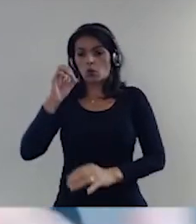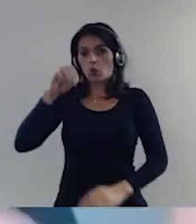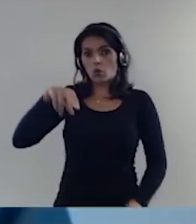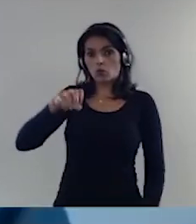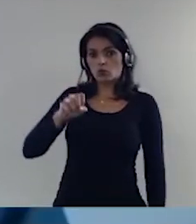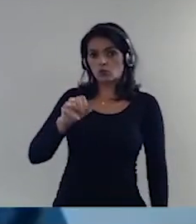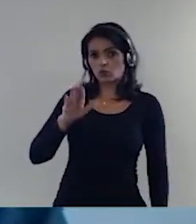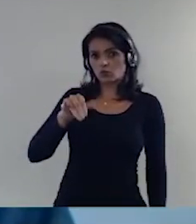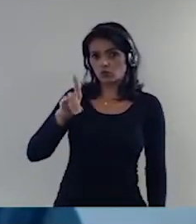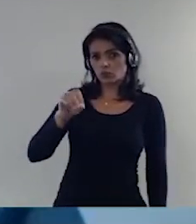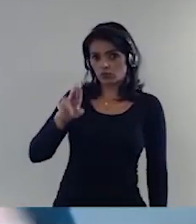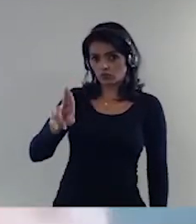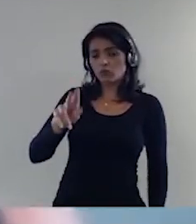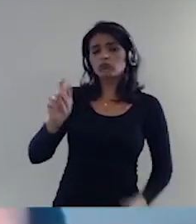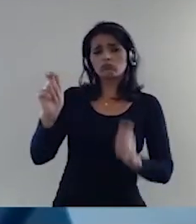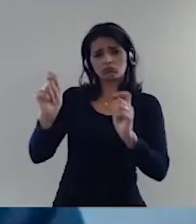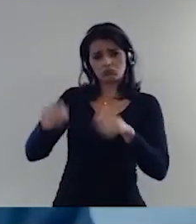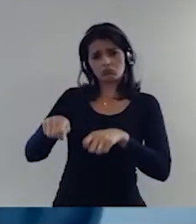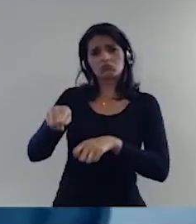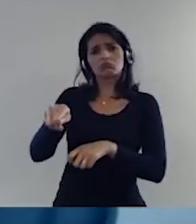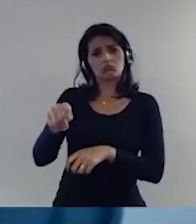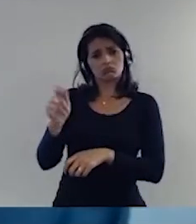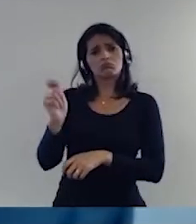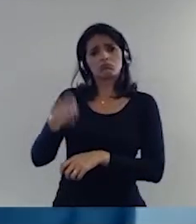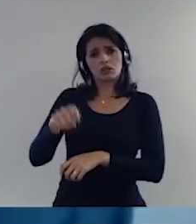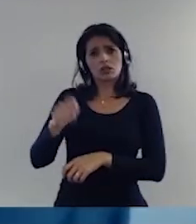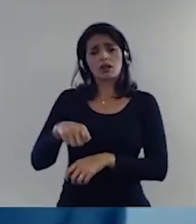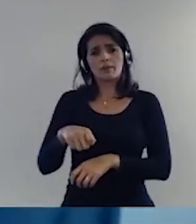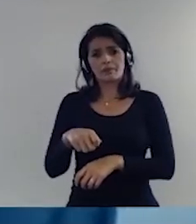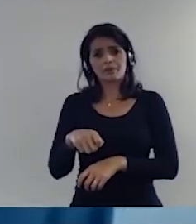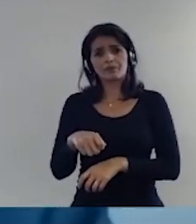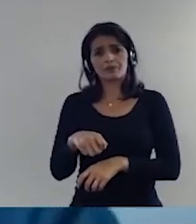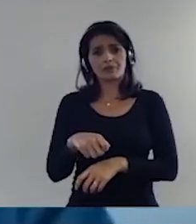ele tem possibilidades de